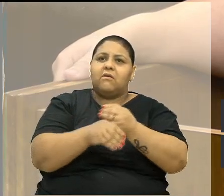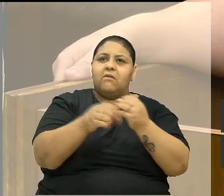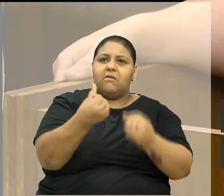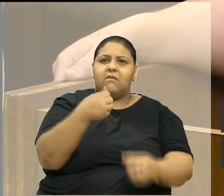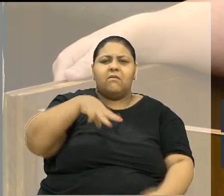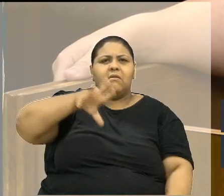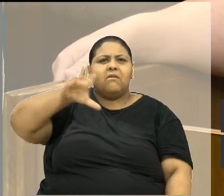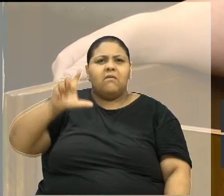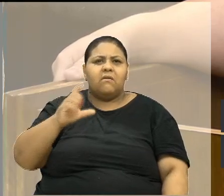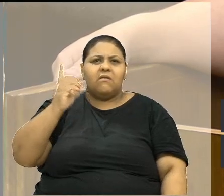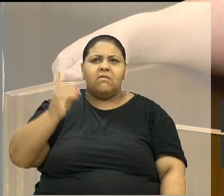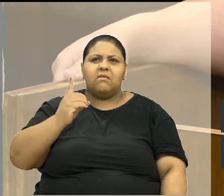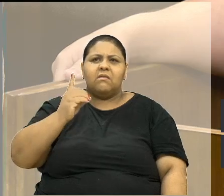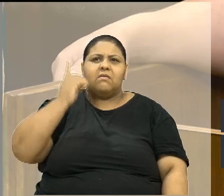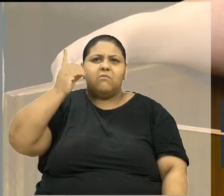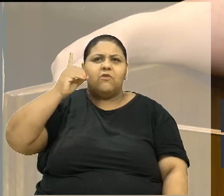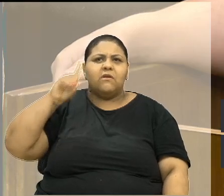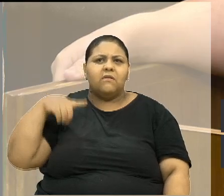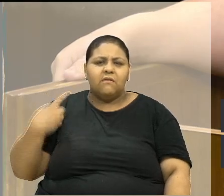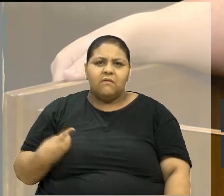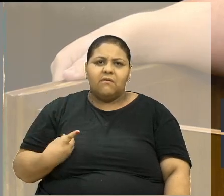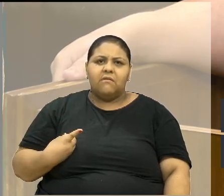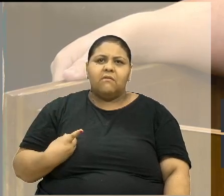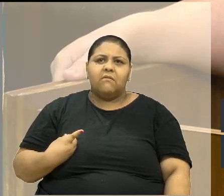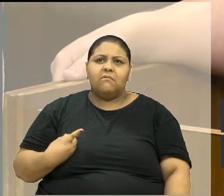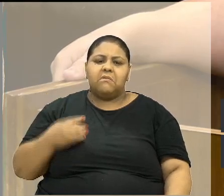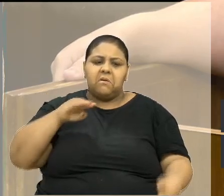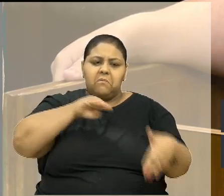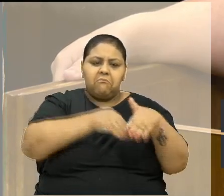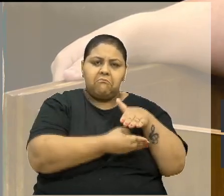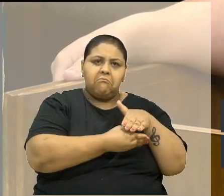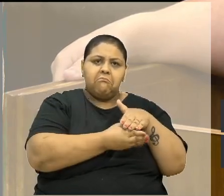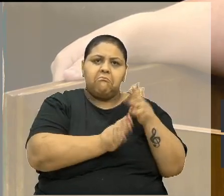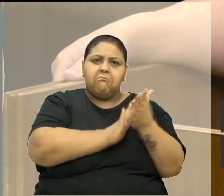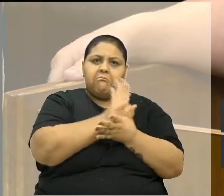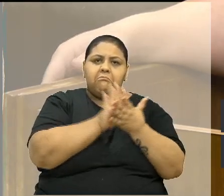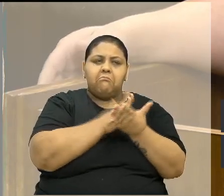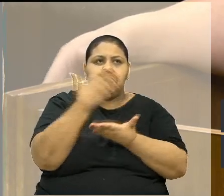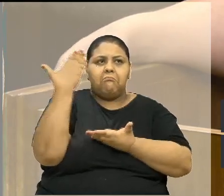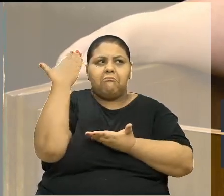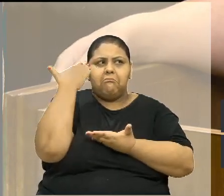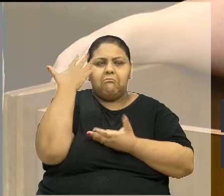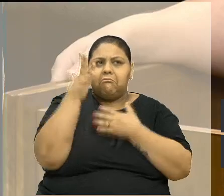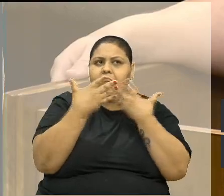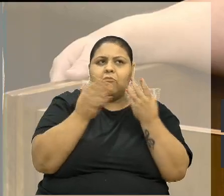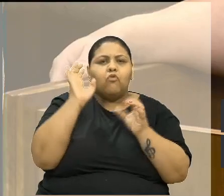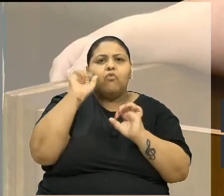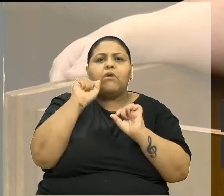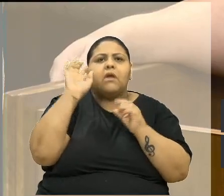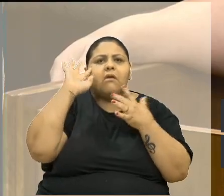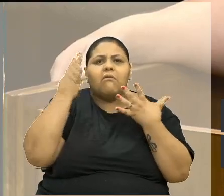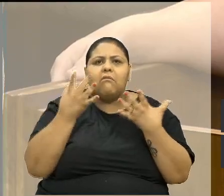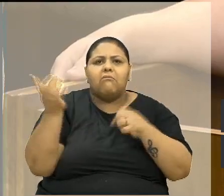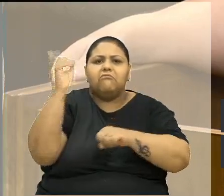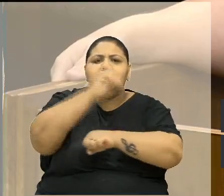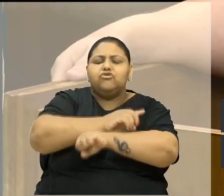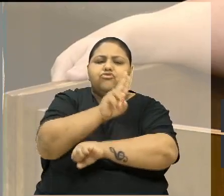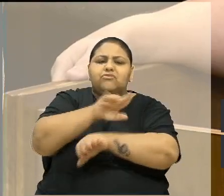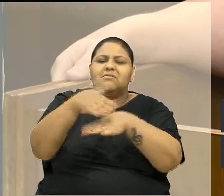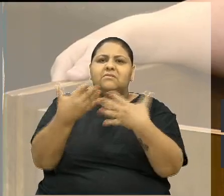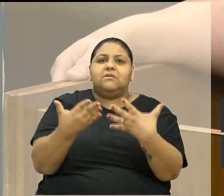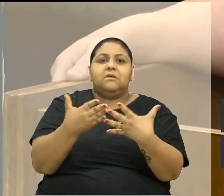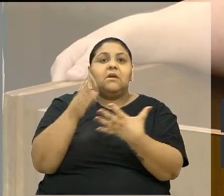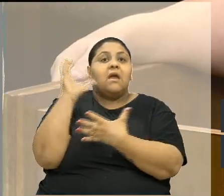foi da deputada Denise, diz que está em caixa, ninguém sabe se está, se não está, se o dia que vai ser usado.